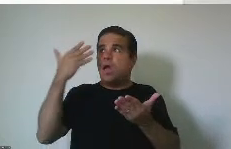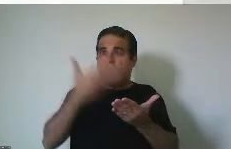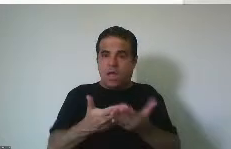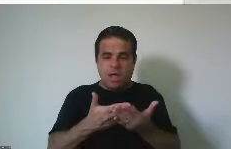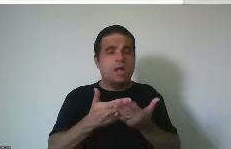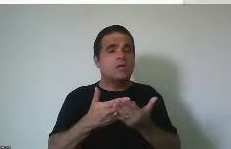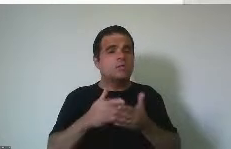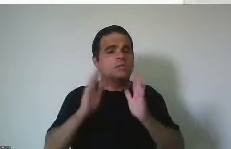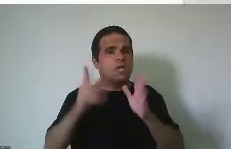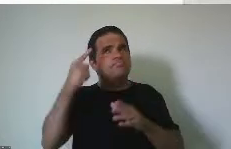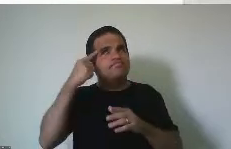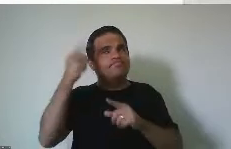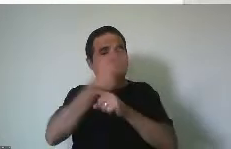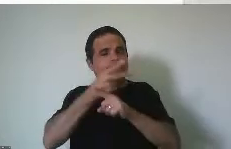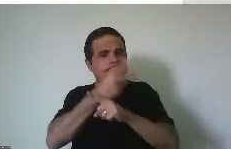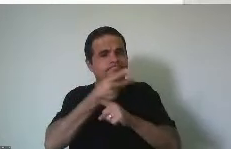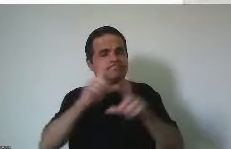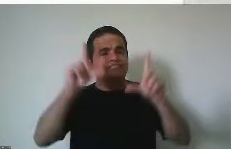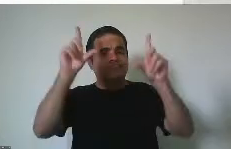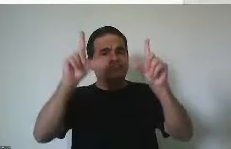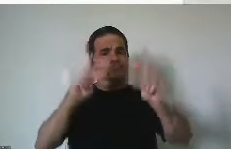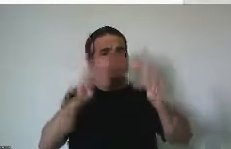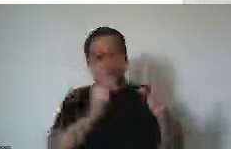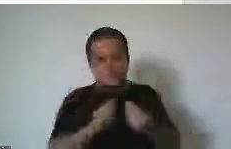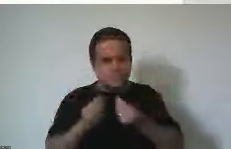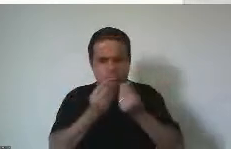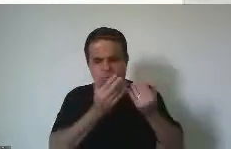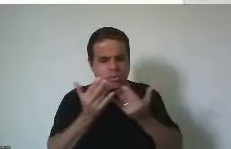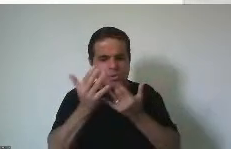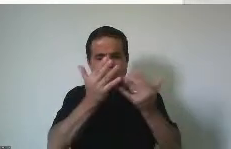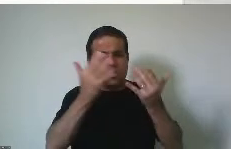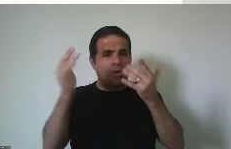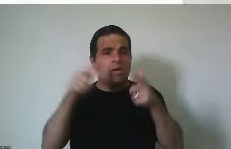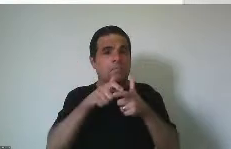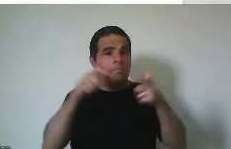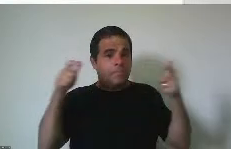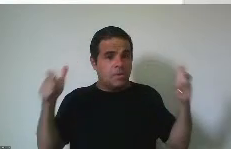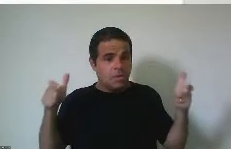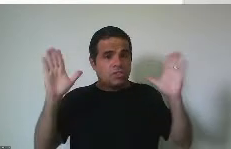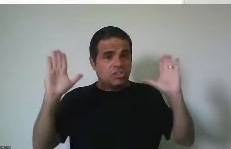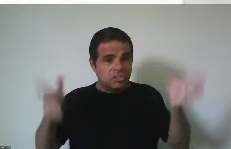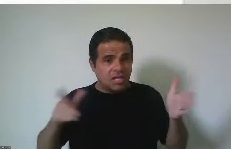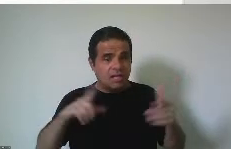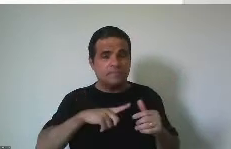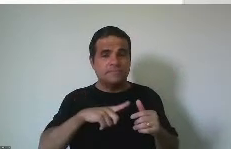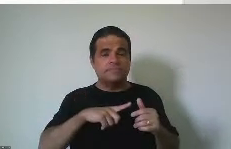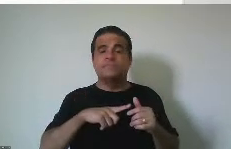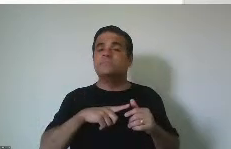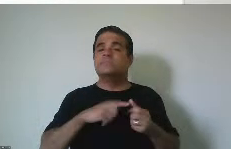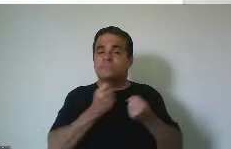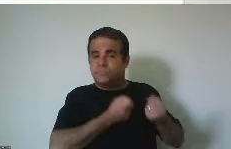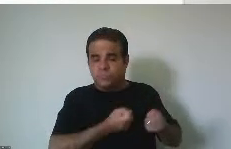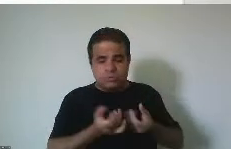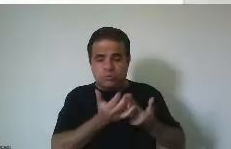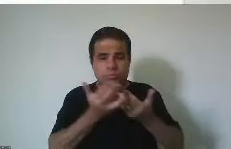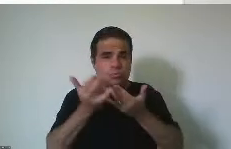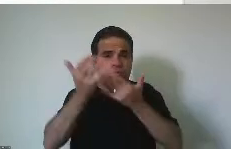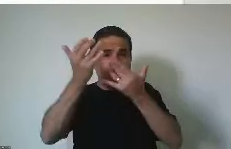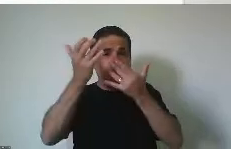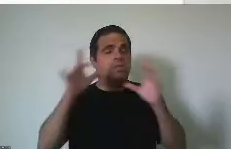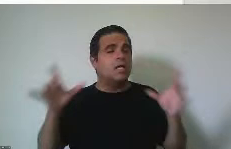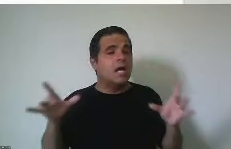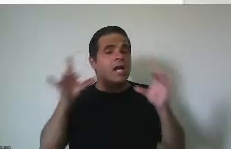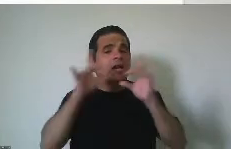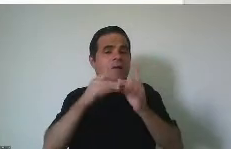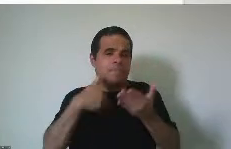busca reduzir a nossa missão a cada ano a maior emissão que a gente tem na companhia tá ligada à